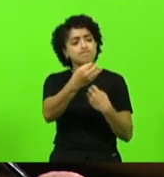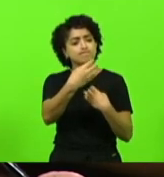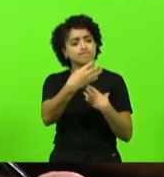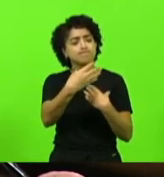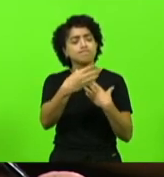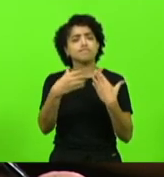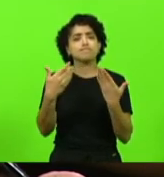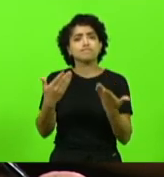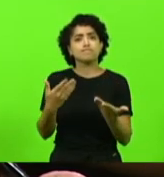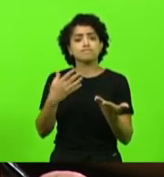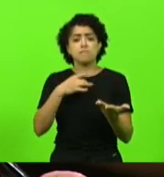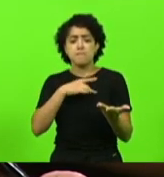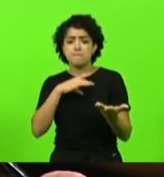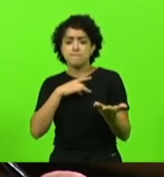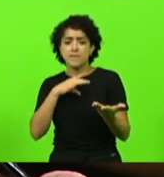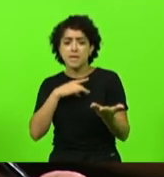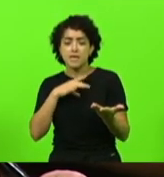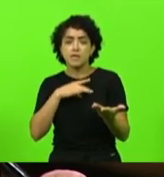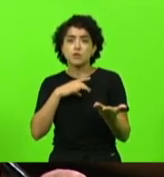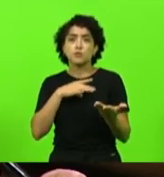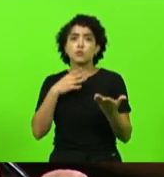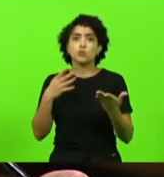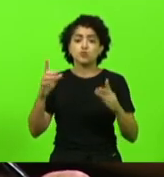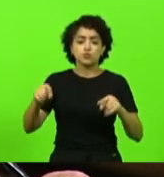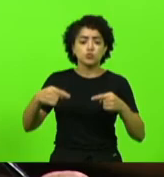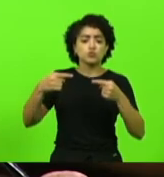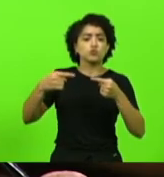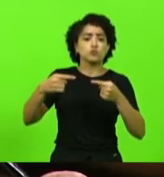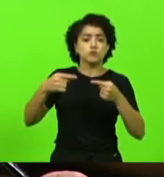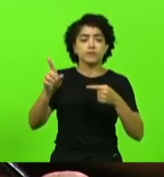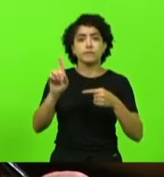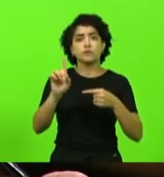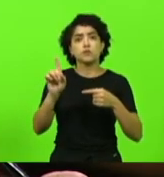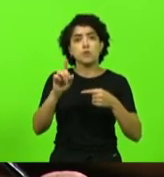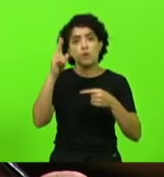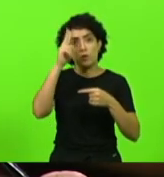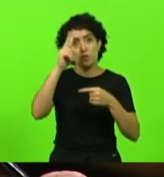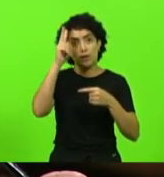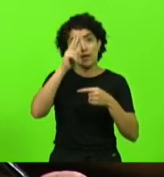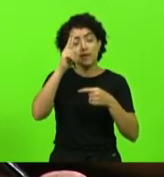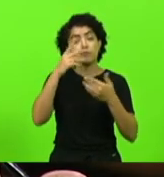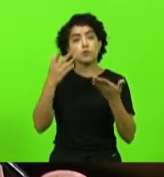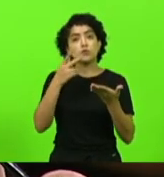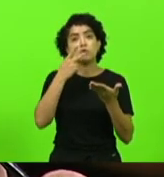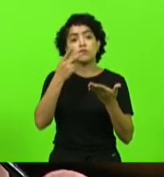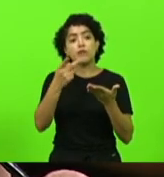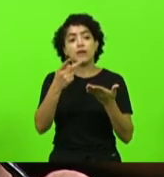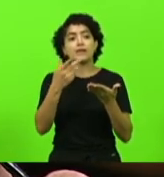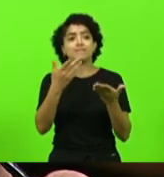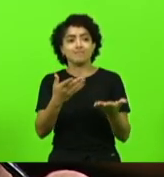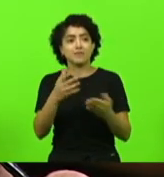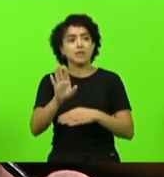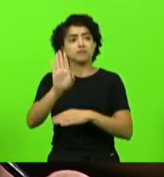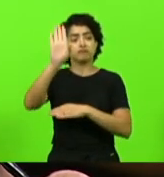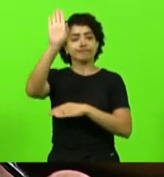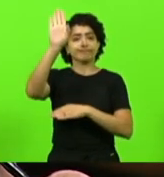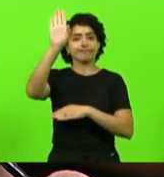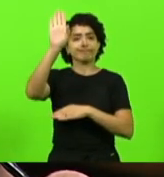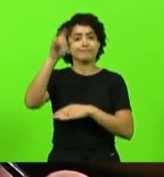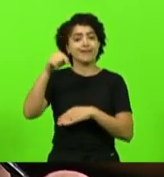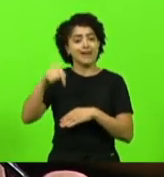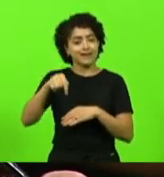devemos temer diante do tamanho dos desafios. Eu lembro muito bem quando falei para ela que seria candidato a esta